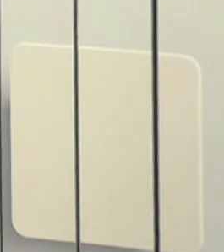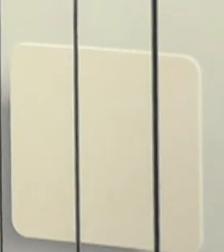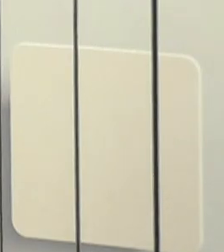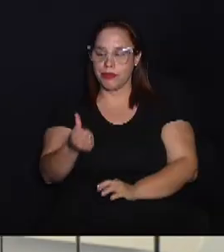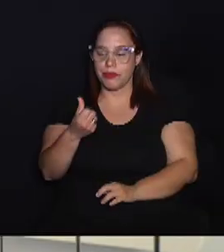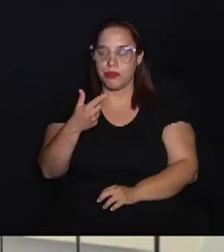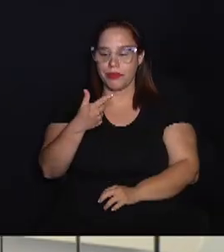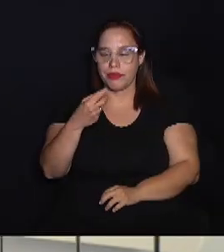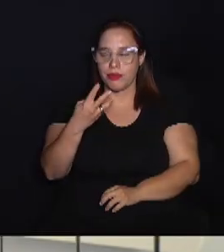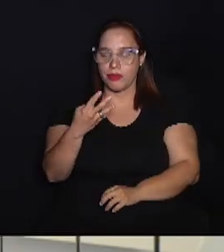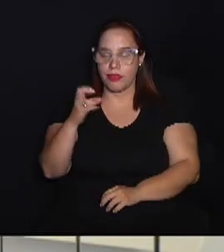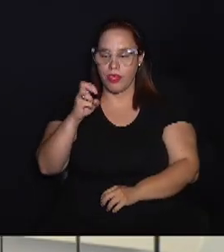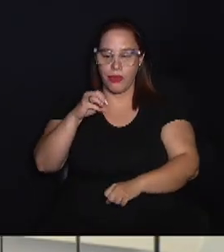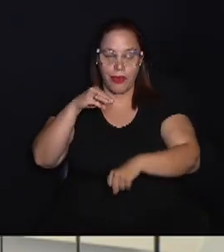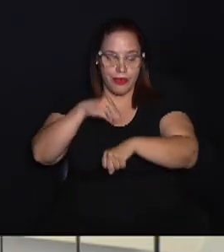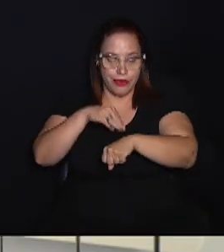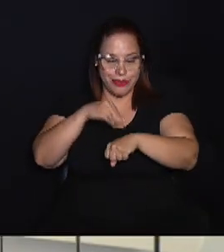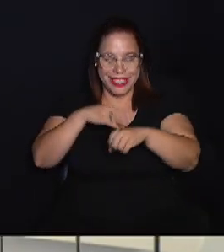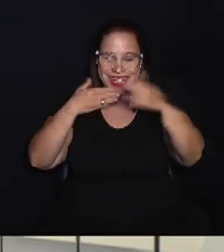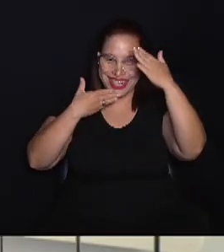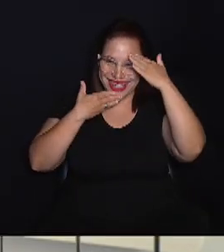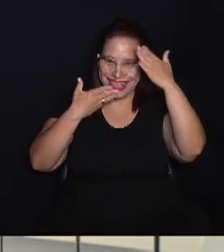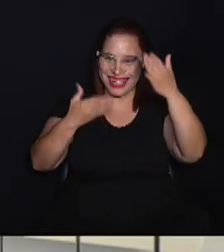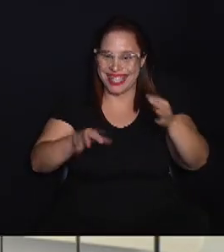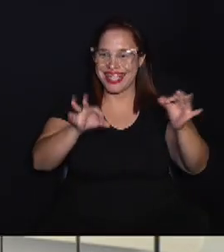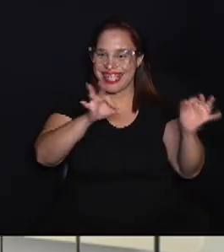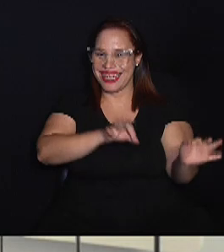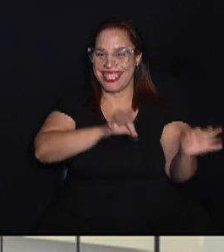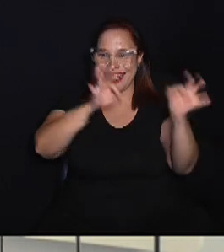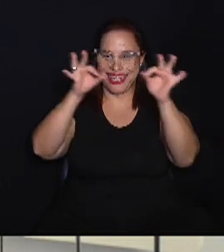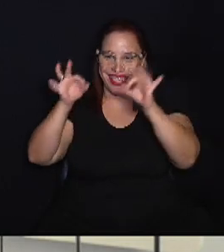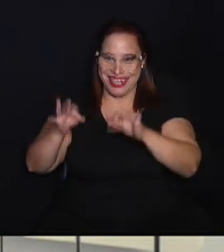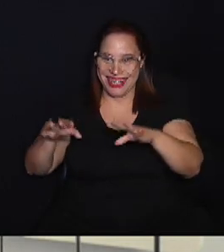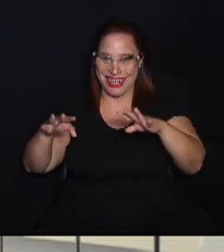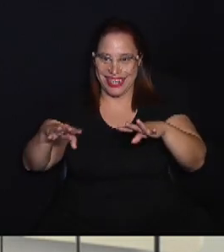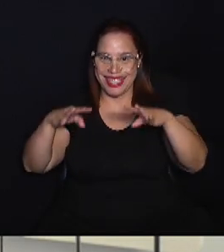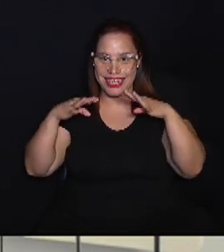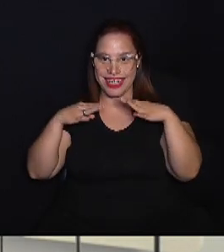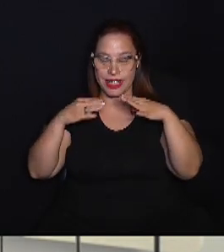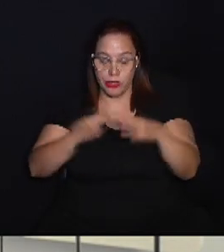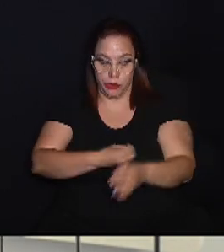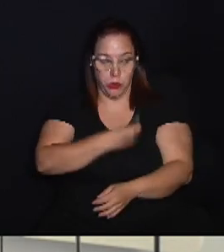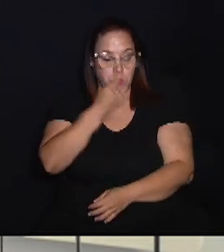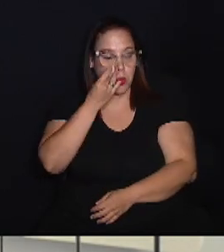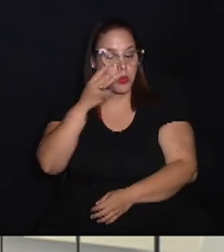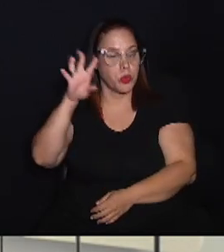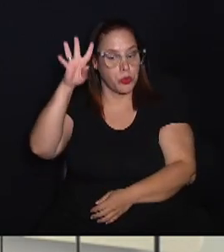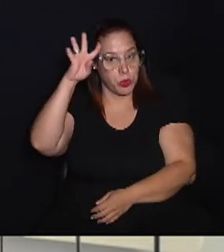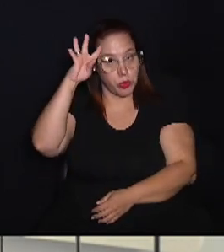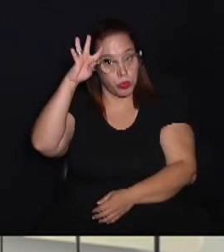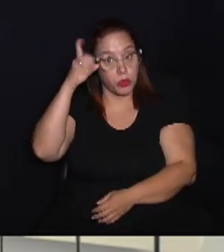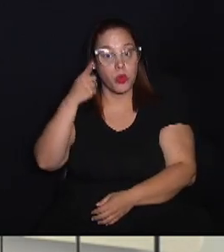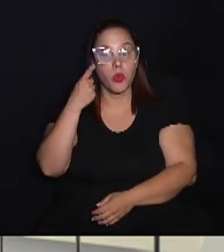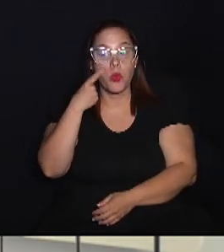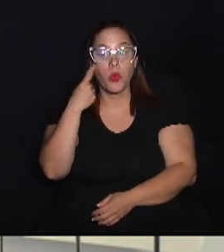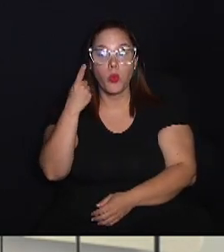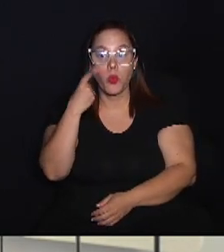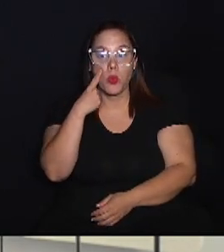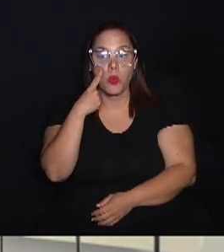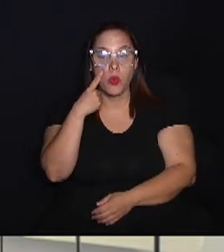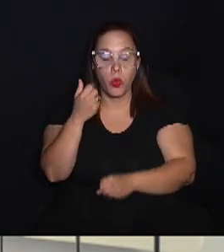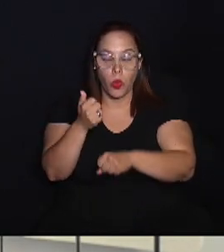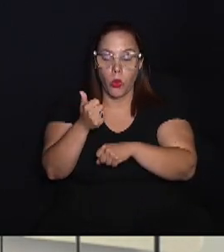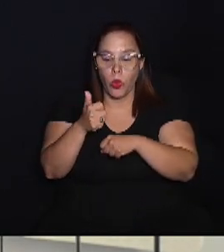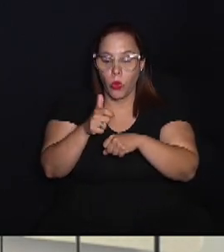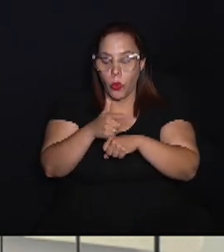Meio-dia mais 45 minutos. Muito obrigado pela sua companhia, pela sua audiência. Estamos ao vivo nesta quarta-feira. Hora de conferir o